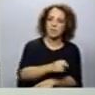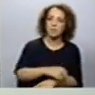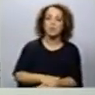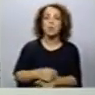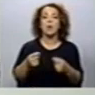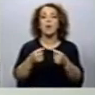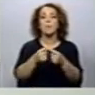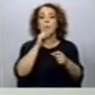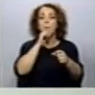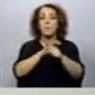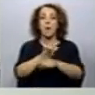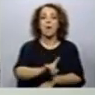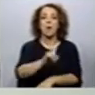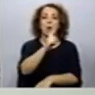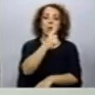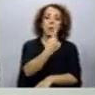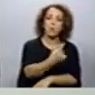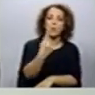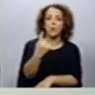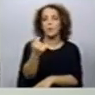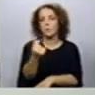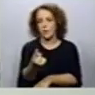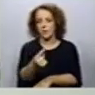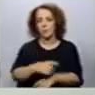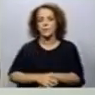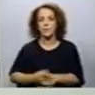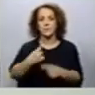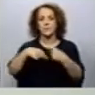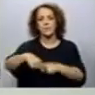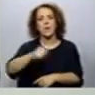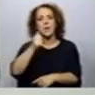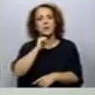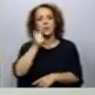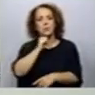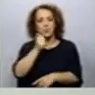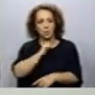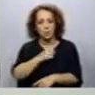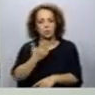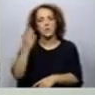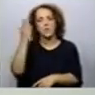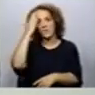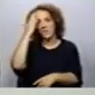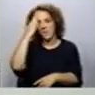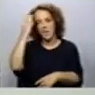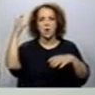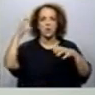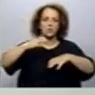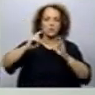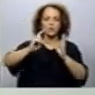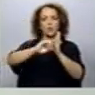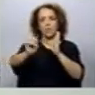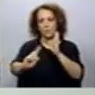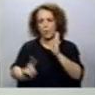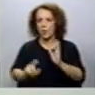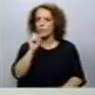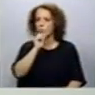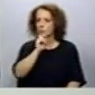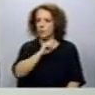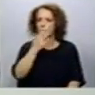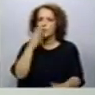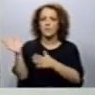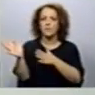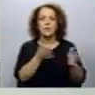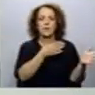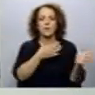temos ondas de norte com 1,5 metros. Nos Açores, aqui período de chuva a aguaceiros, por vezes fortes, acompanhados de trovoada, o vento moderado